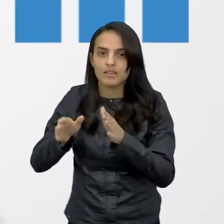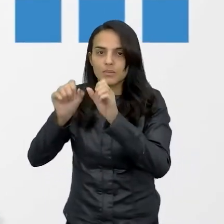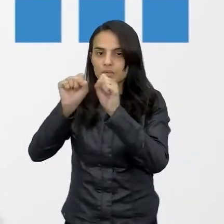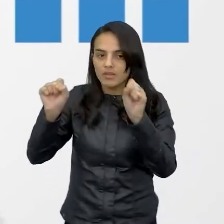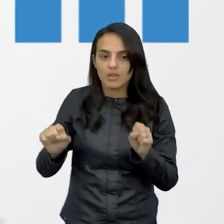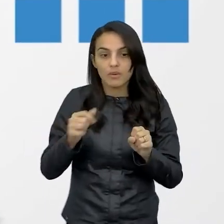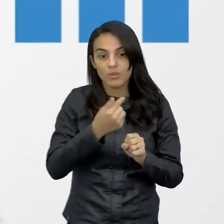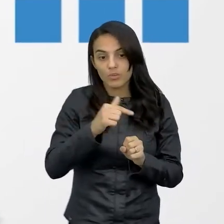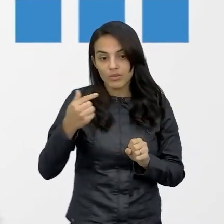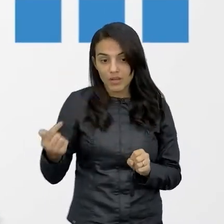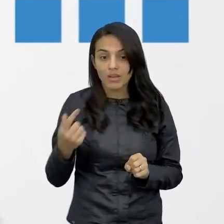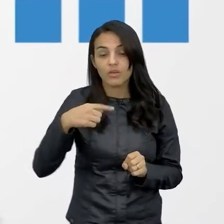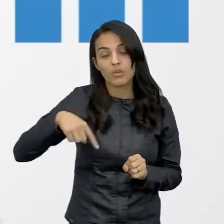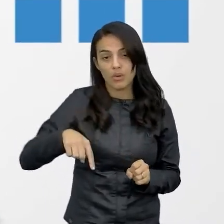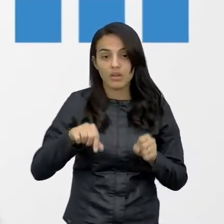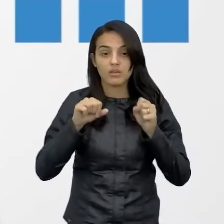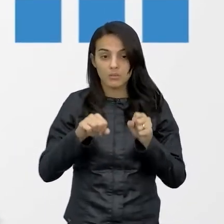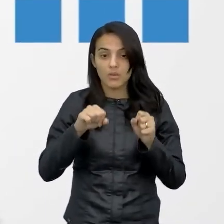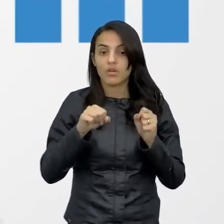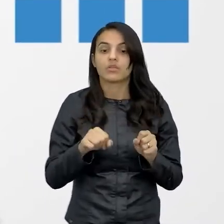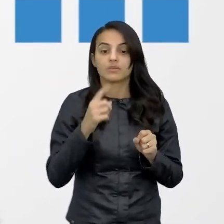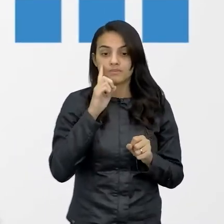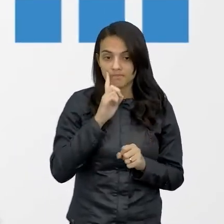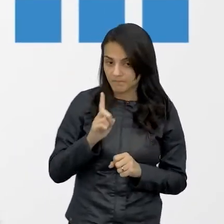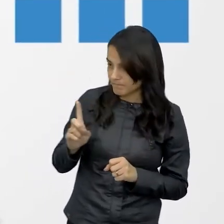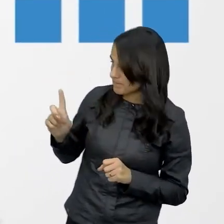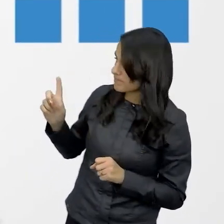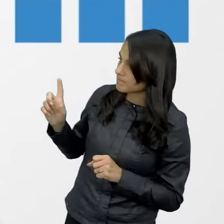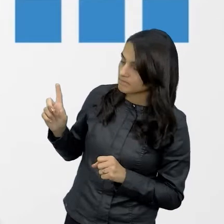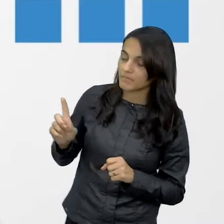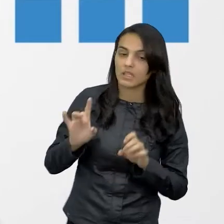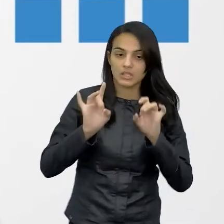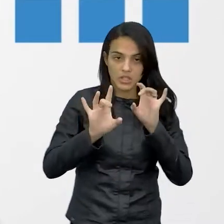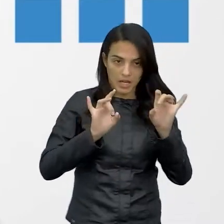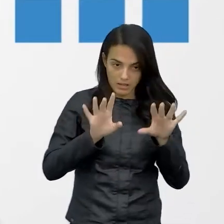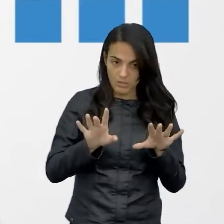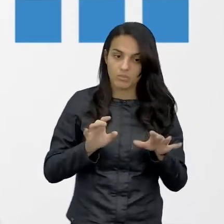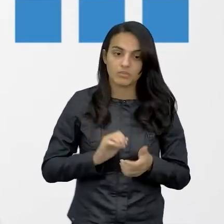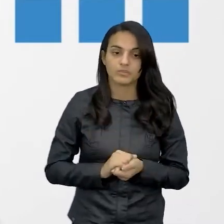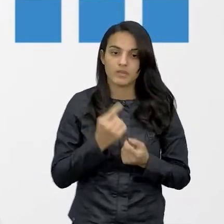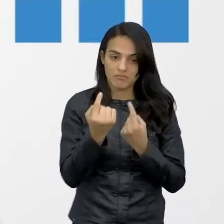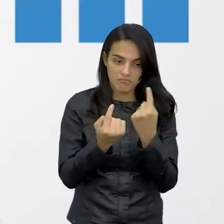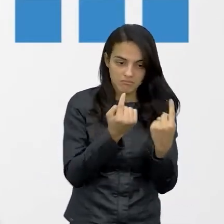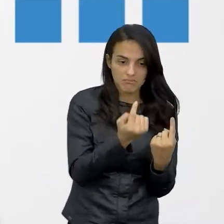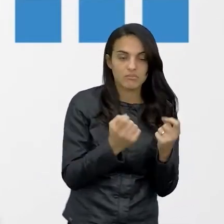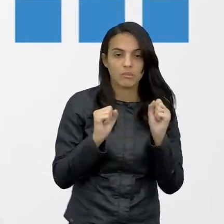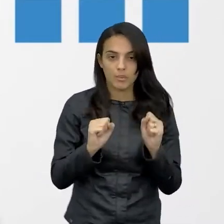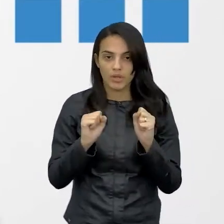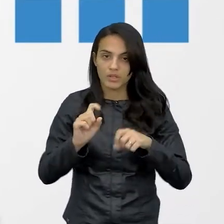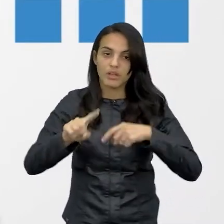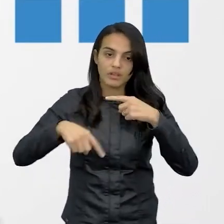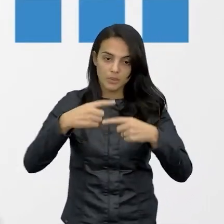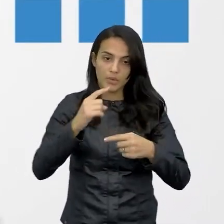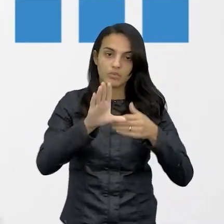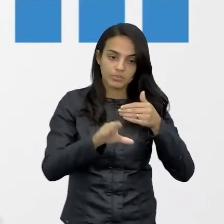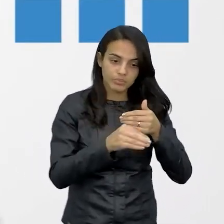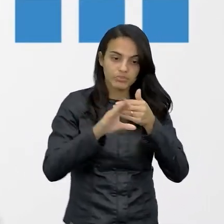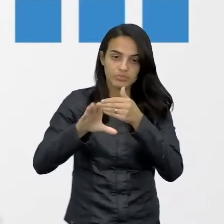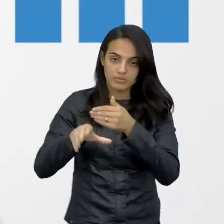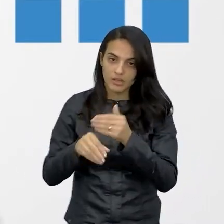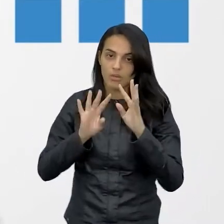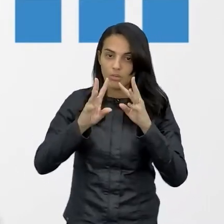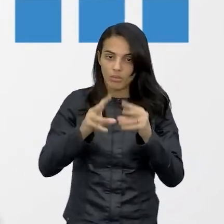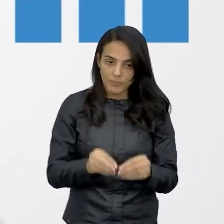sistema, e apenas podemos descrevê-lo ao descrever as propriedades de cada elemento isoladamente, e depois adicionando todos